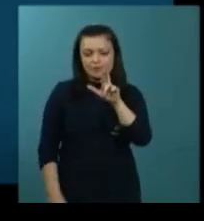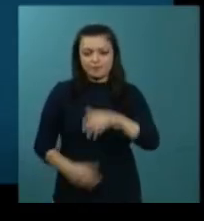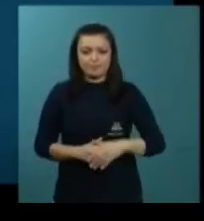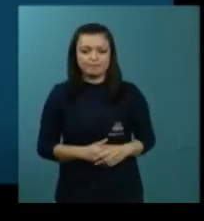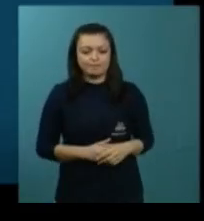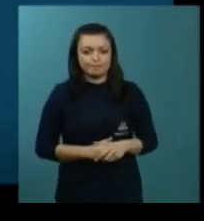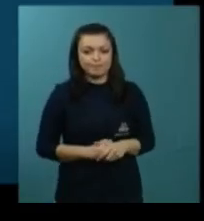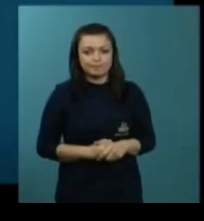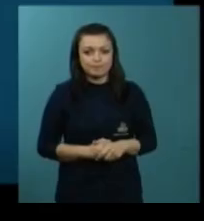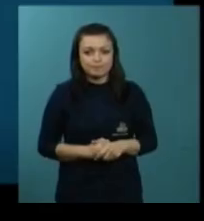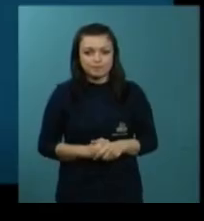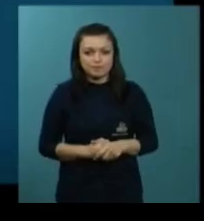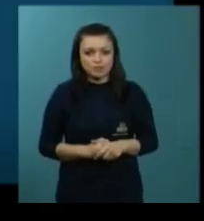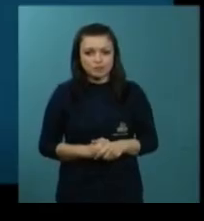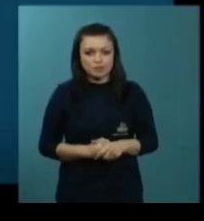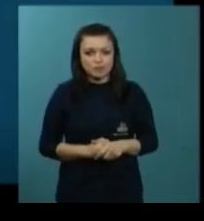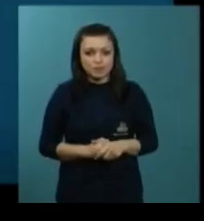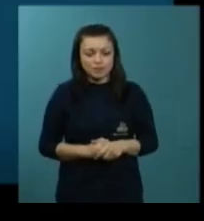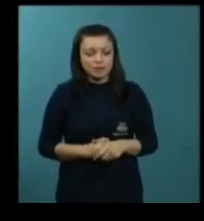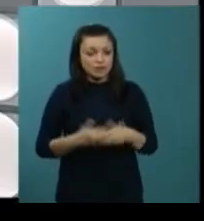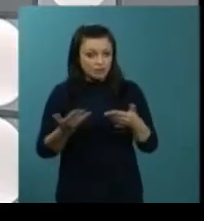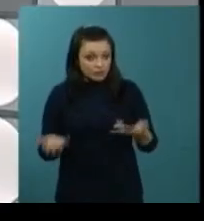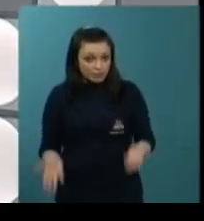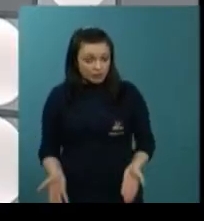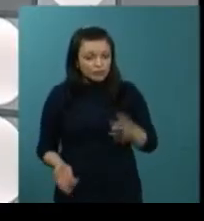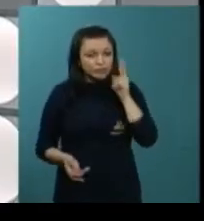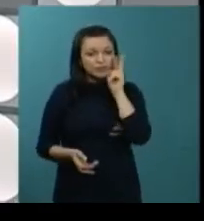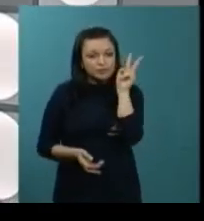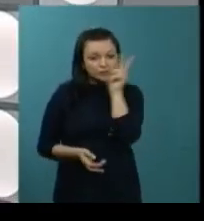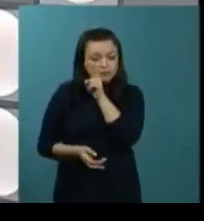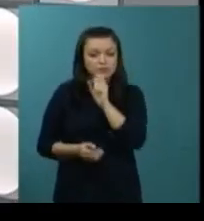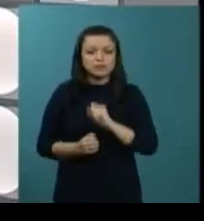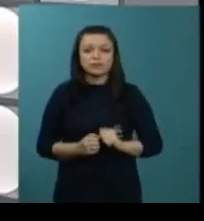ímpar. E dessa forma,